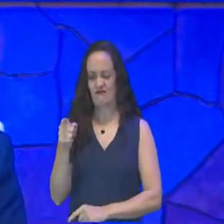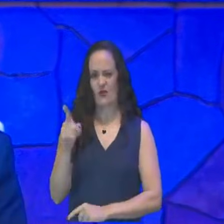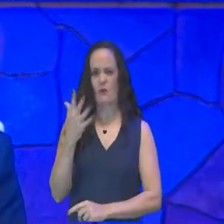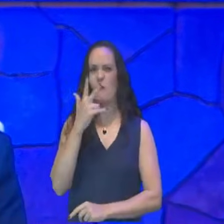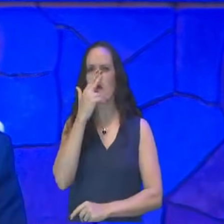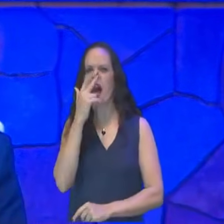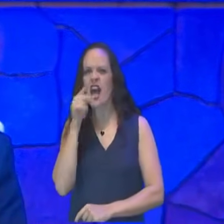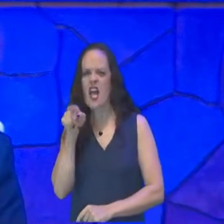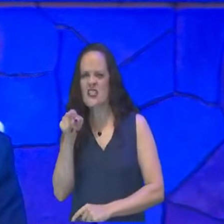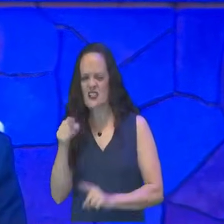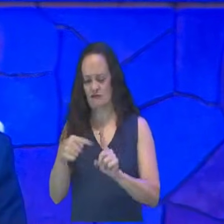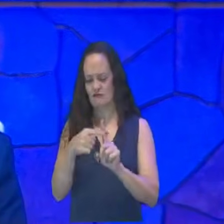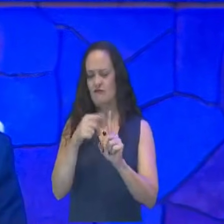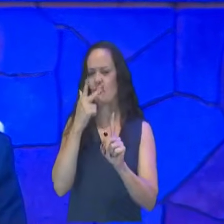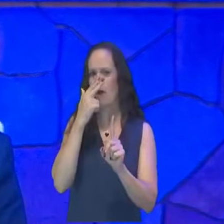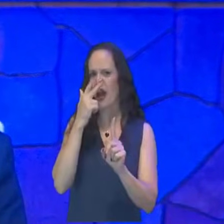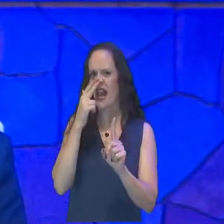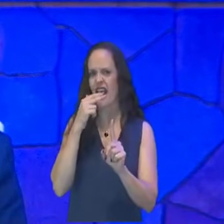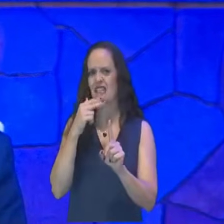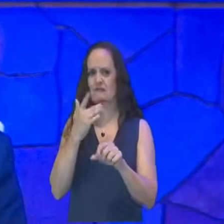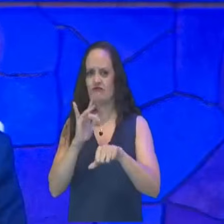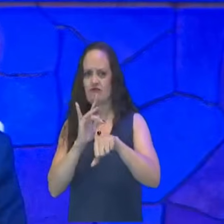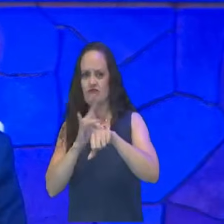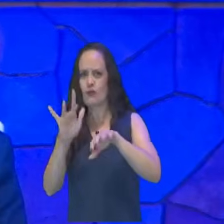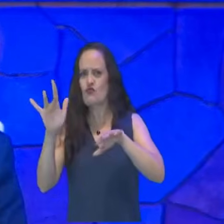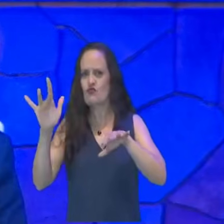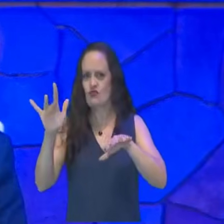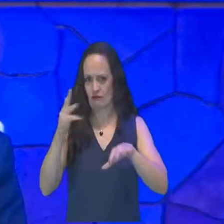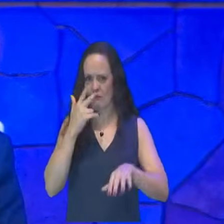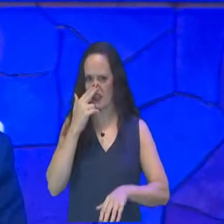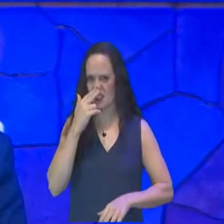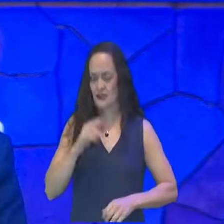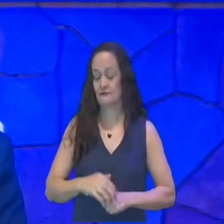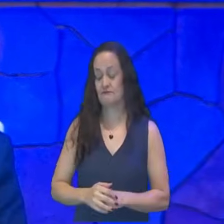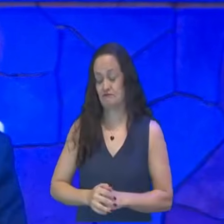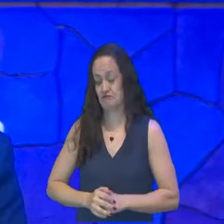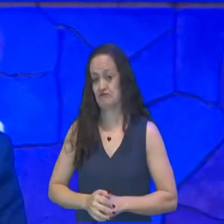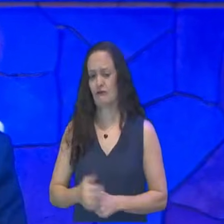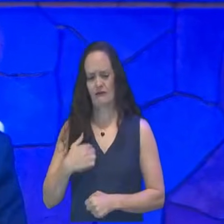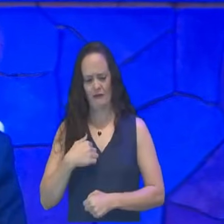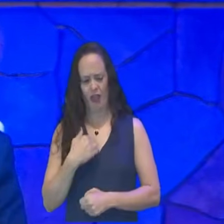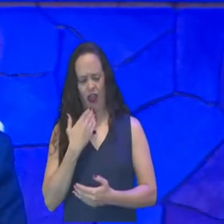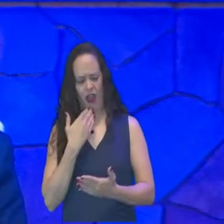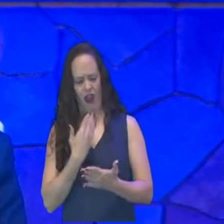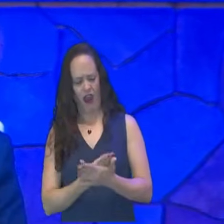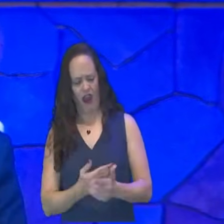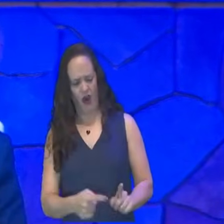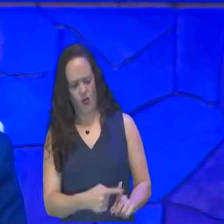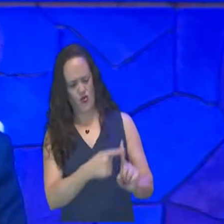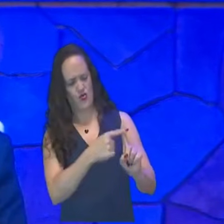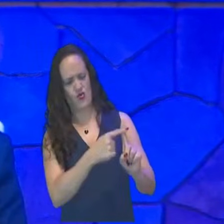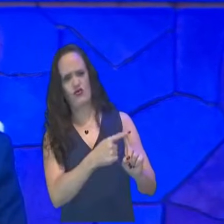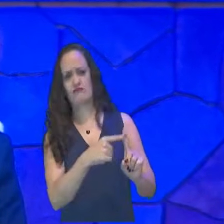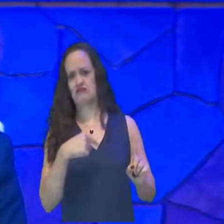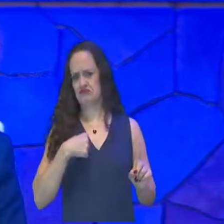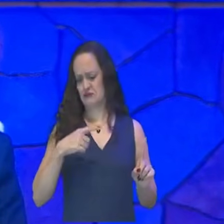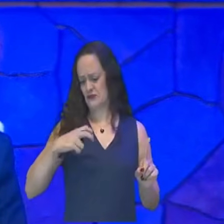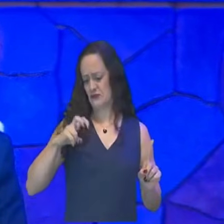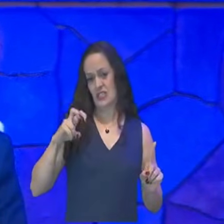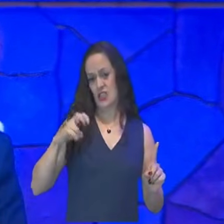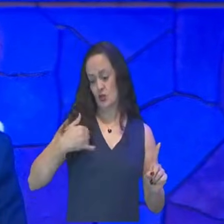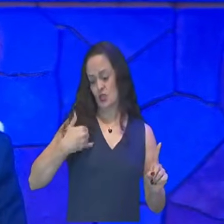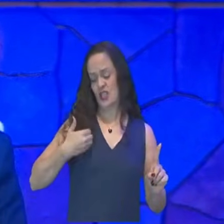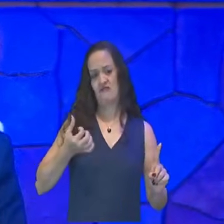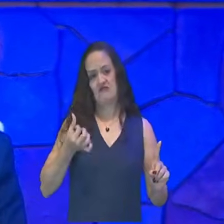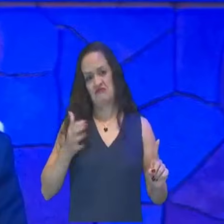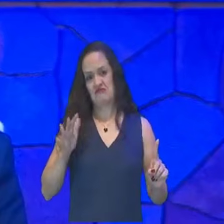era um plástico prateado que reluzia bastante. E eu fiquei admirado com aquela cruz. Tinha 5, 6 anos de idade. E